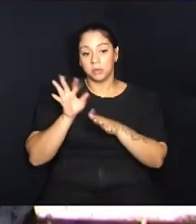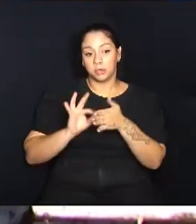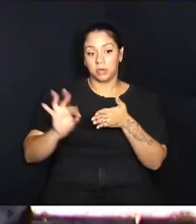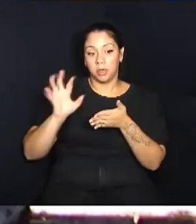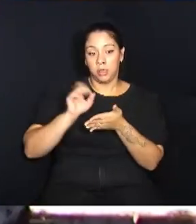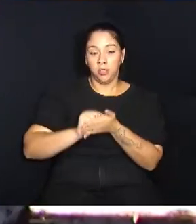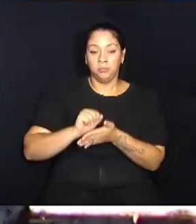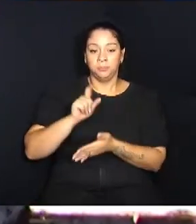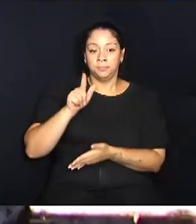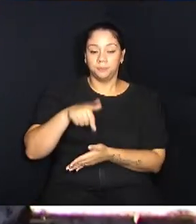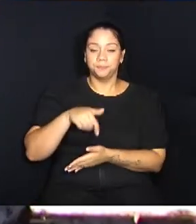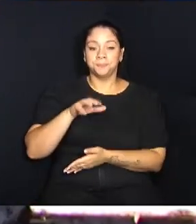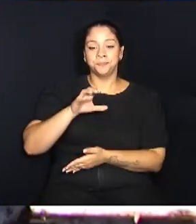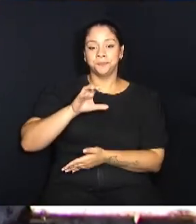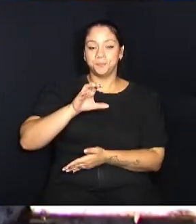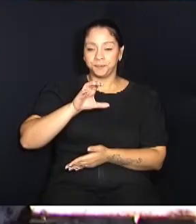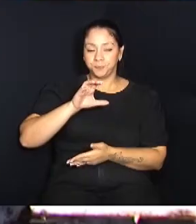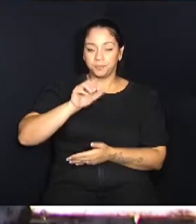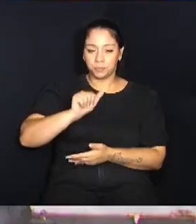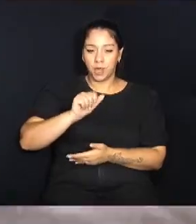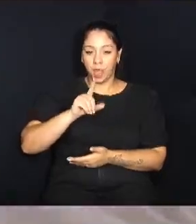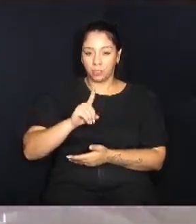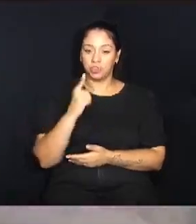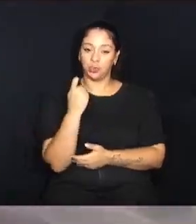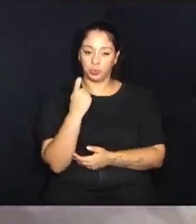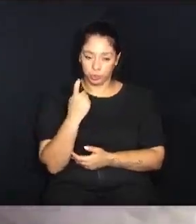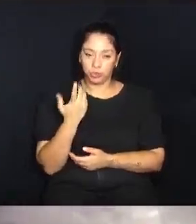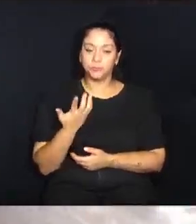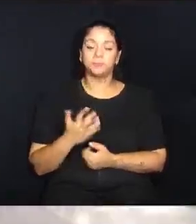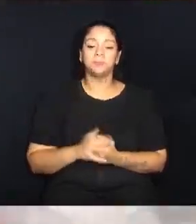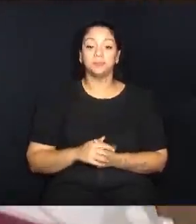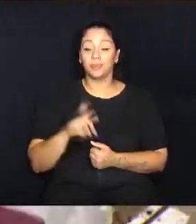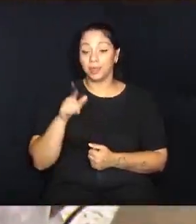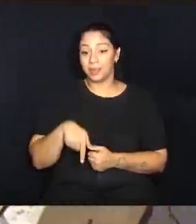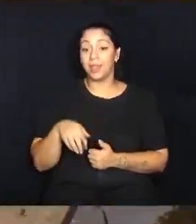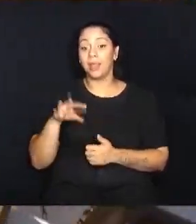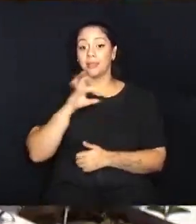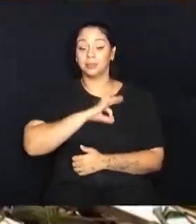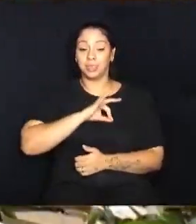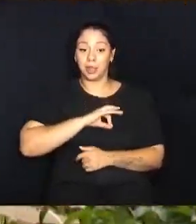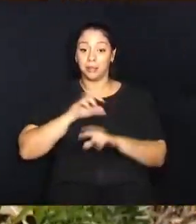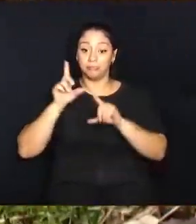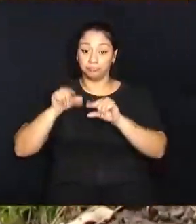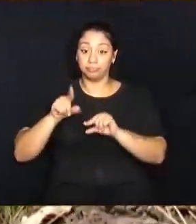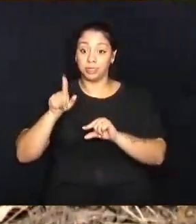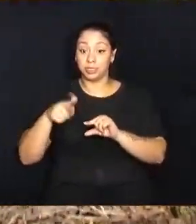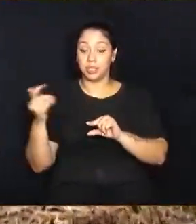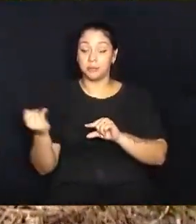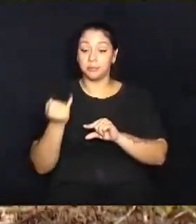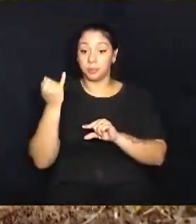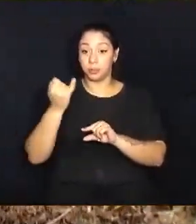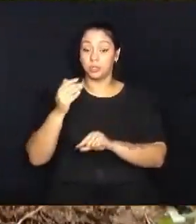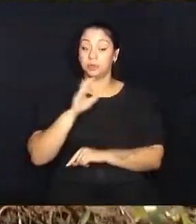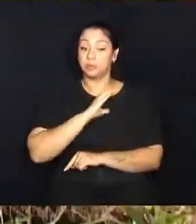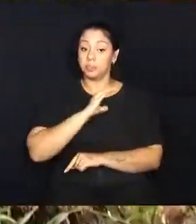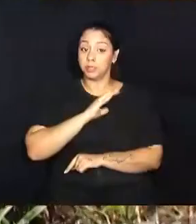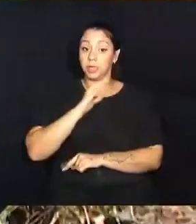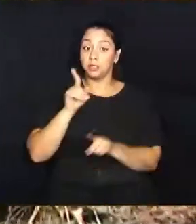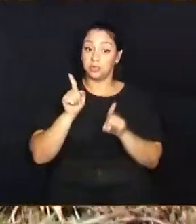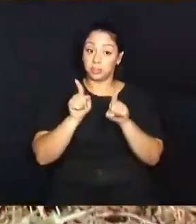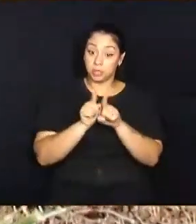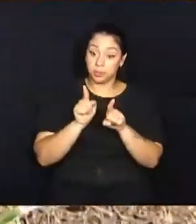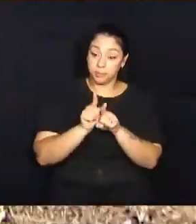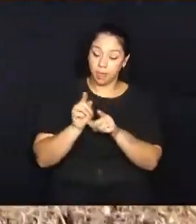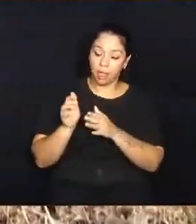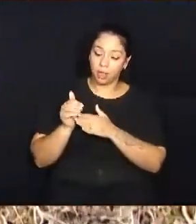né? Que isso comprova que aquela pessoa ela é de baixa renda, e isso é muito importante para que o município também possa direcionar os